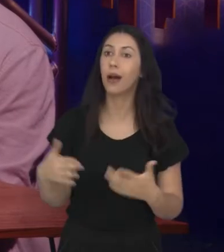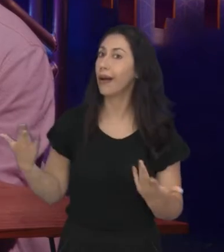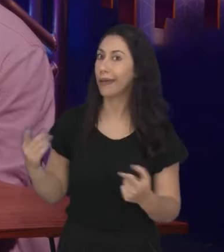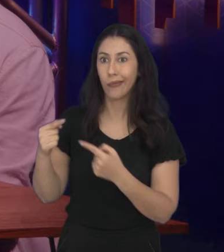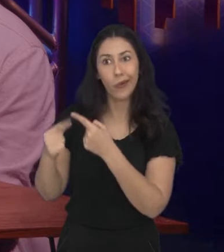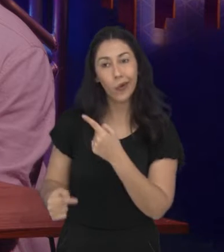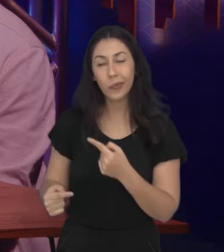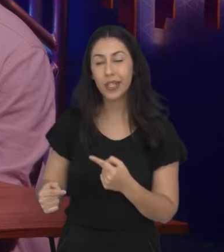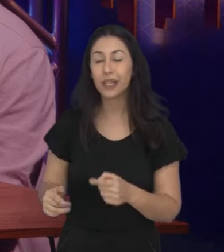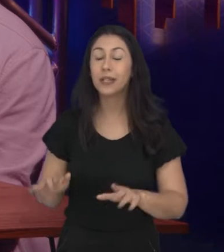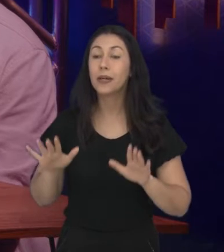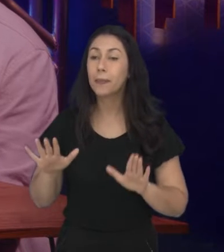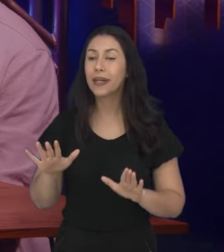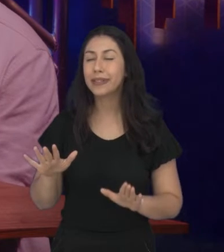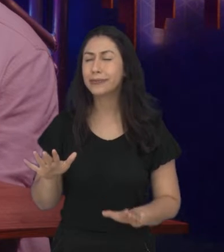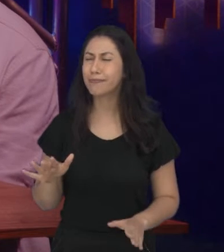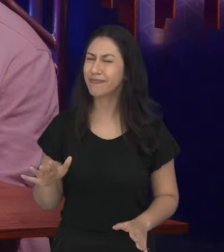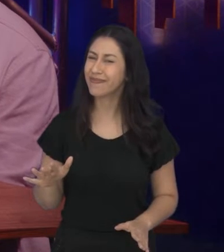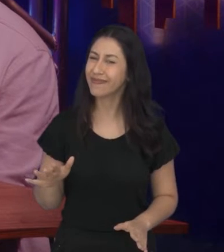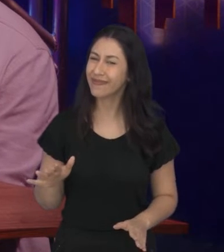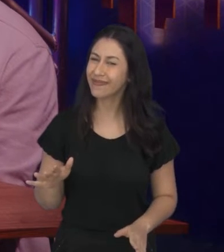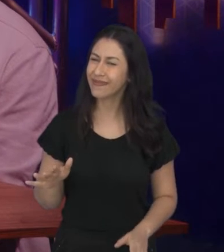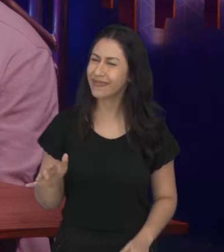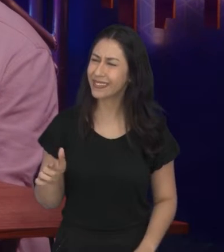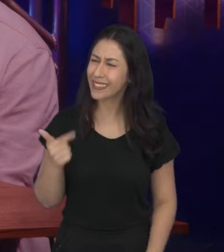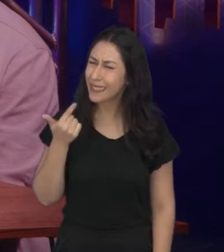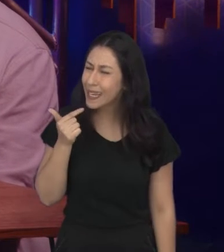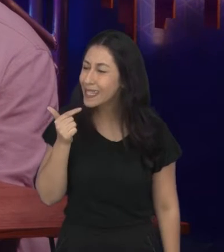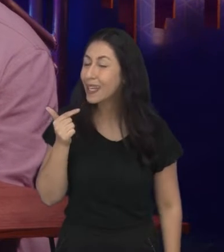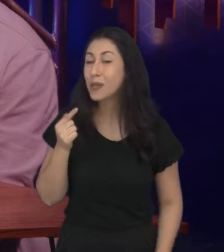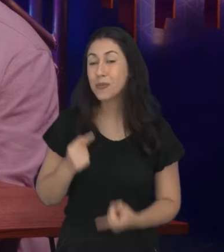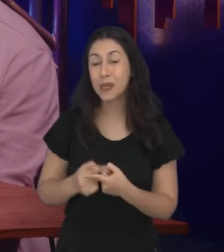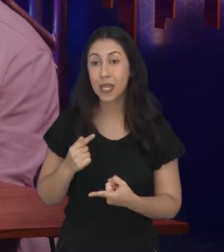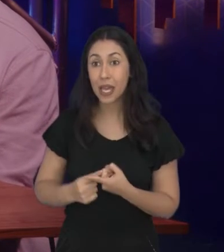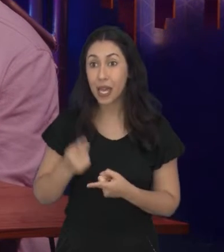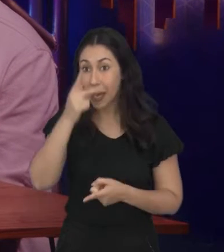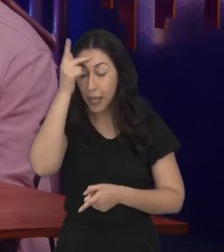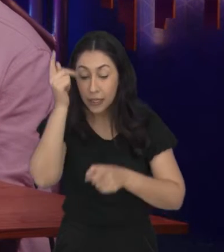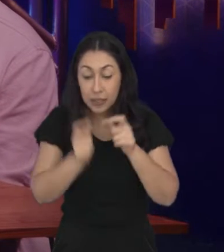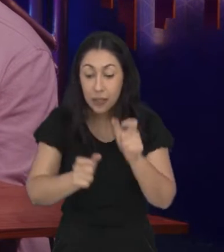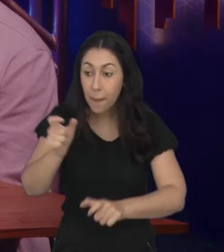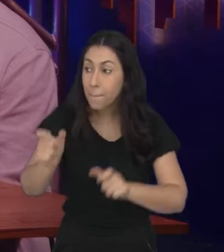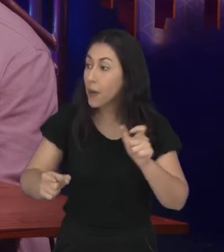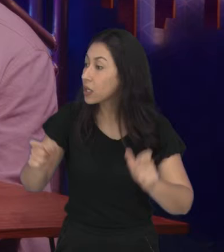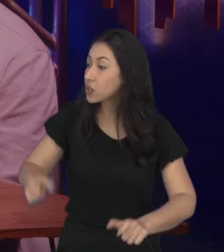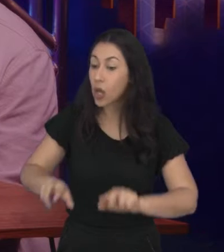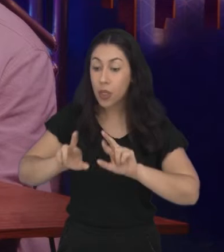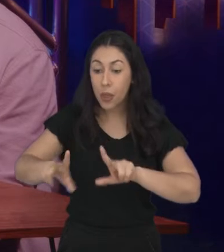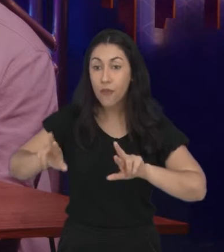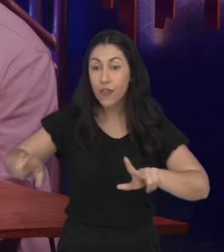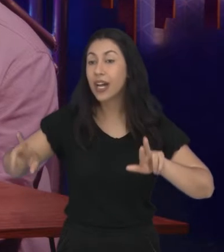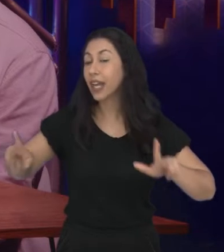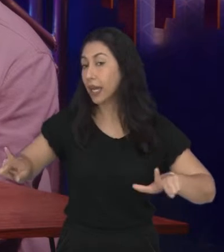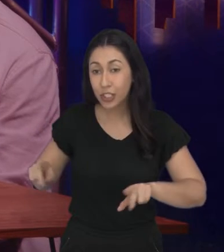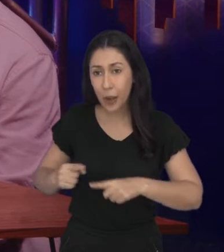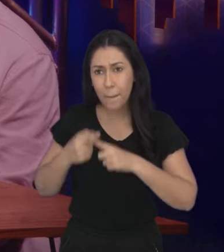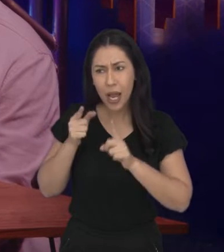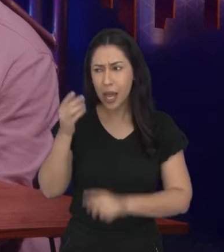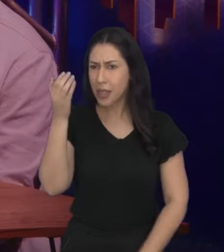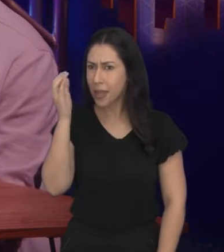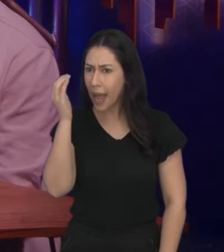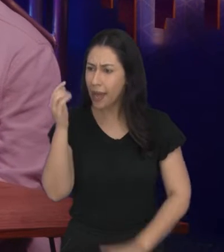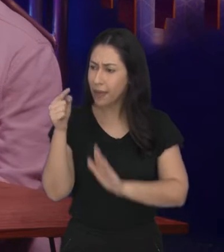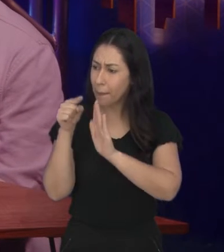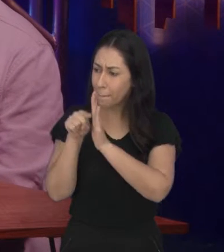E é engraçado ver isso, né? Porque a gente tem pessoas diferentes, aí a ciência vai avançando, a gente vê